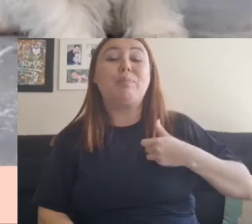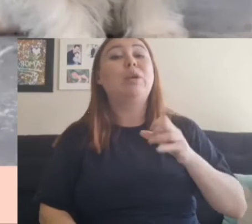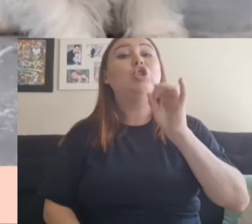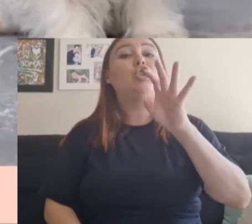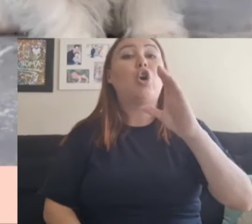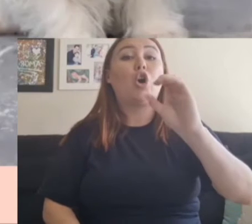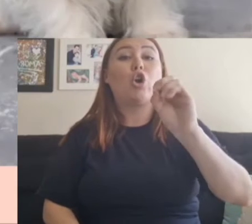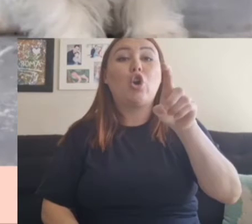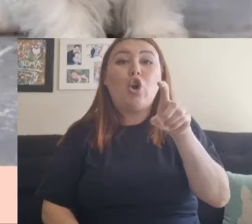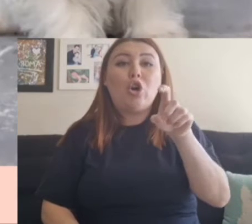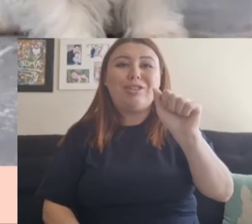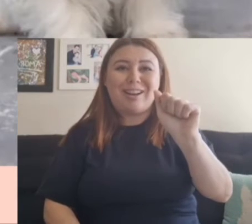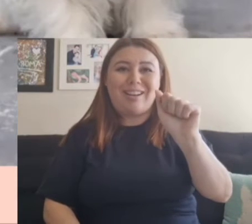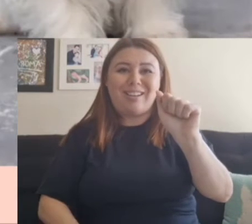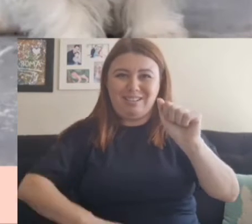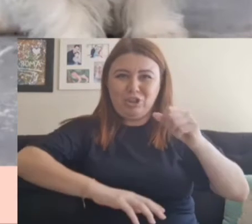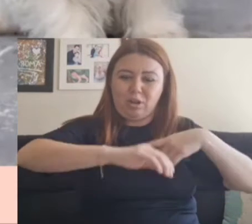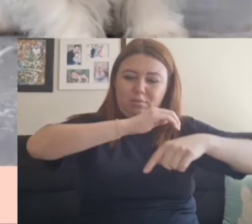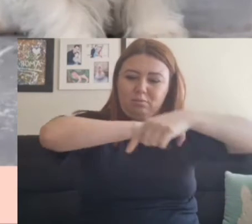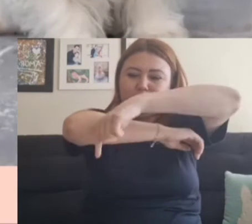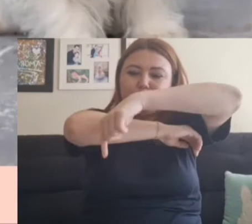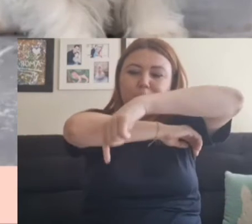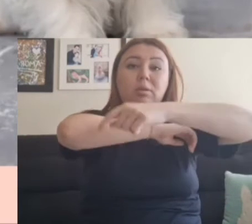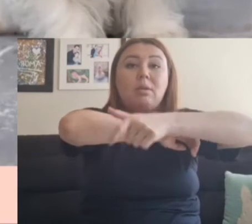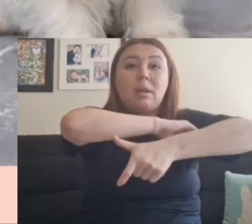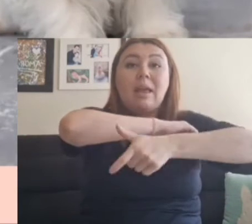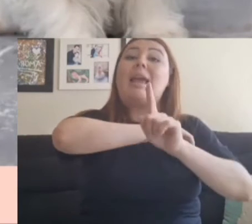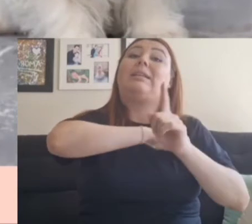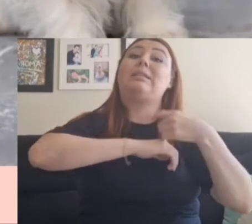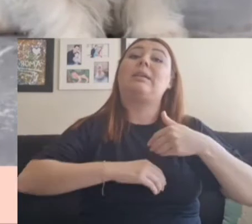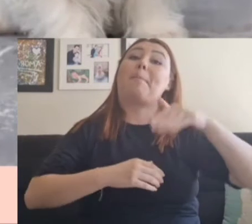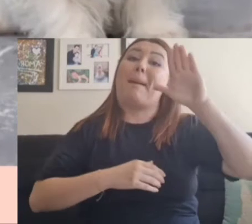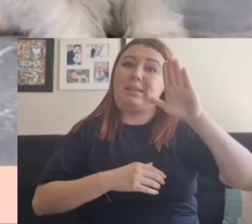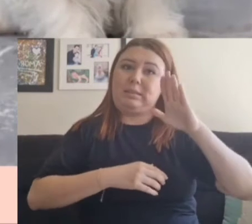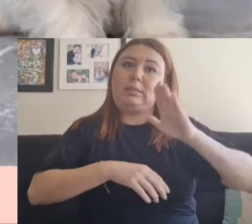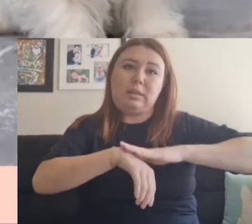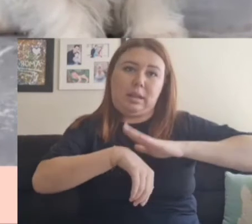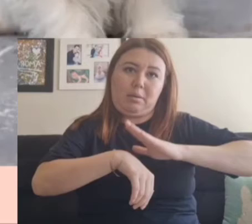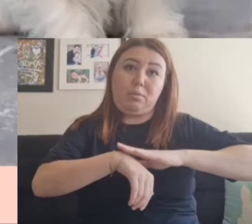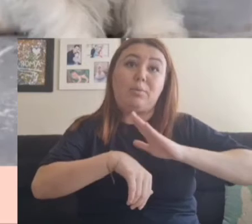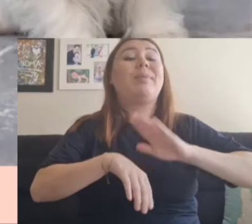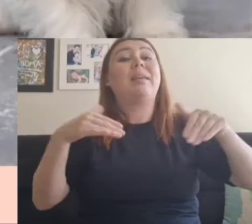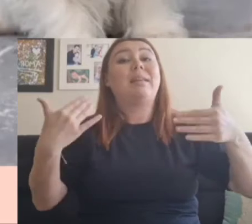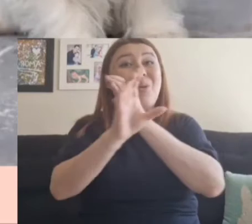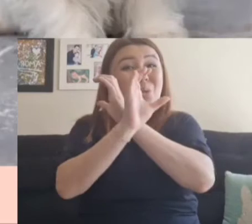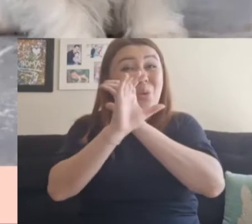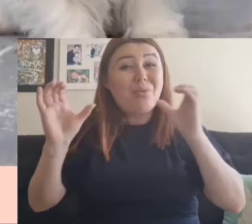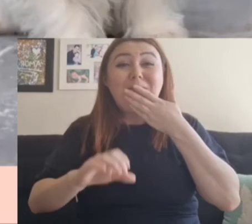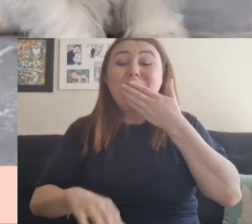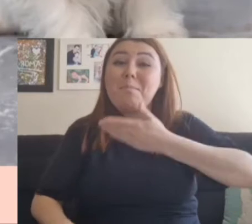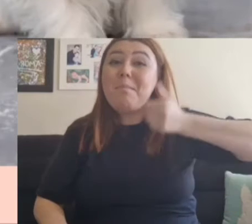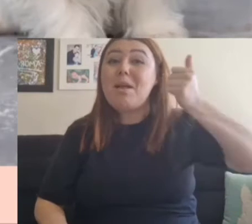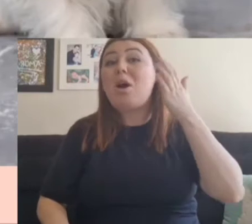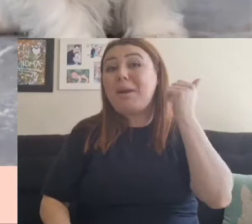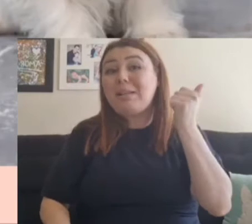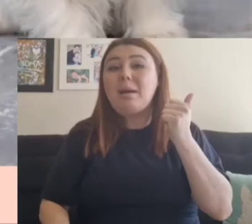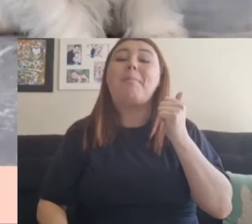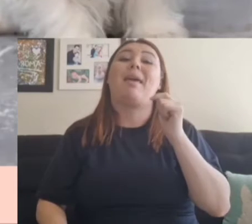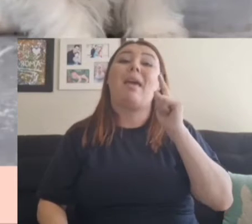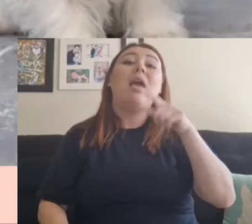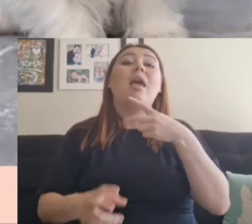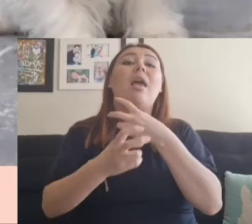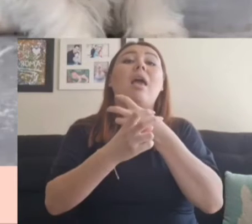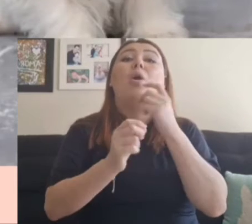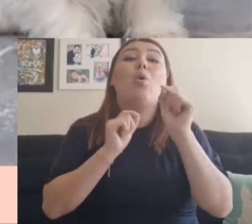Então, os parâmetros mais confiáveis para avaliar a idade, como eu já tinha falado, é o aparecimento do centro de ossificação, principalmente das mãos, pés, joelhos e